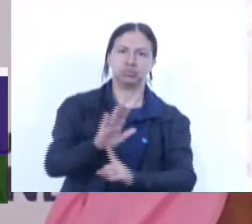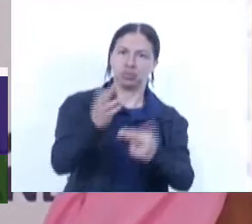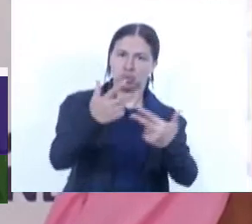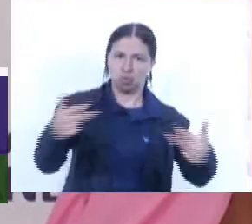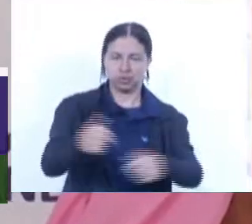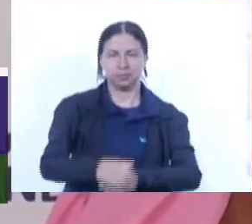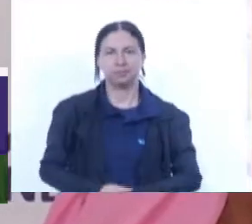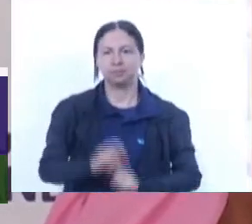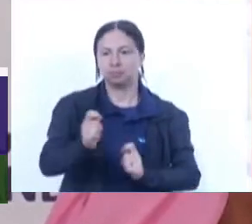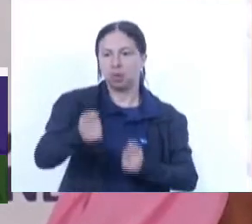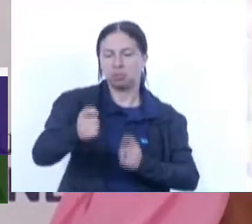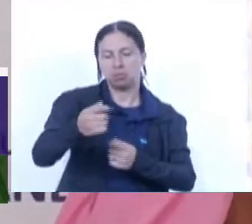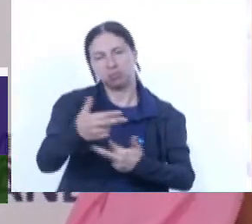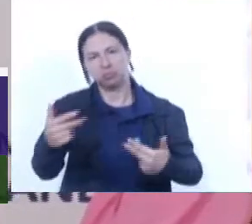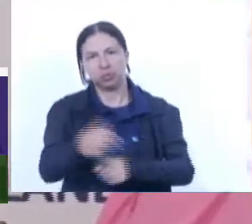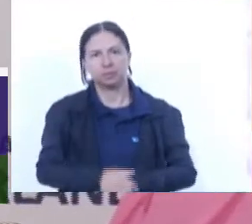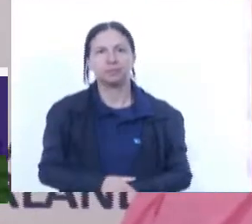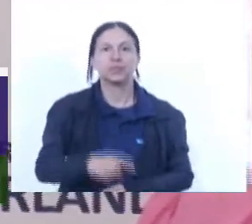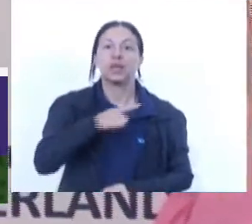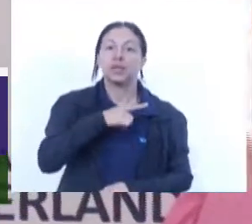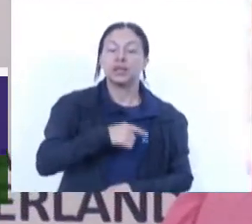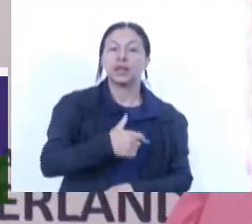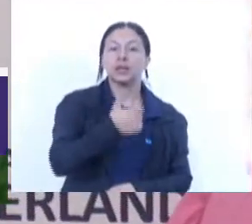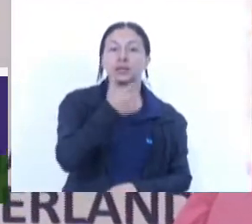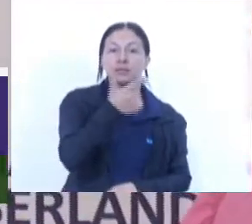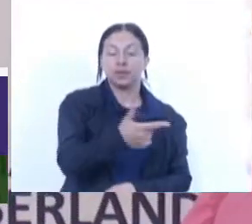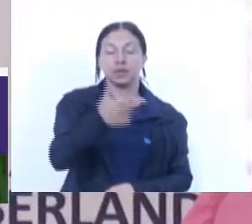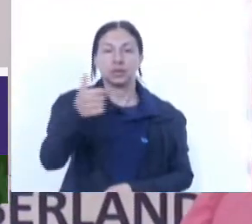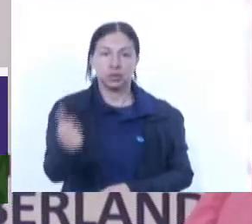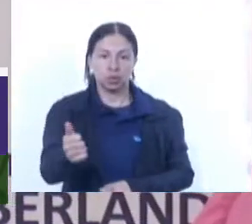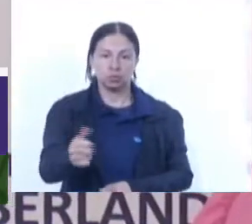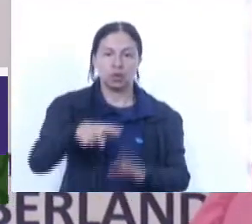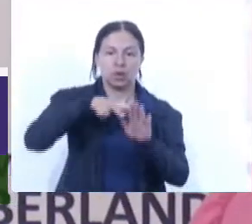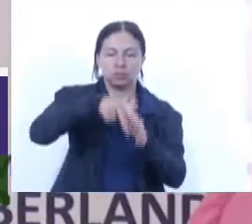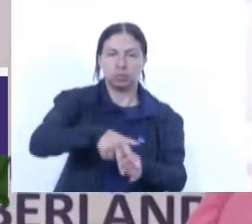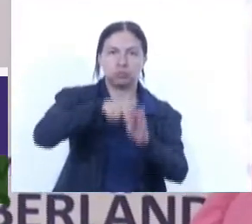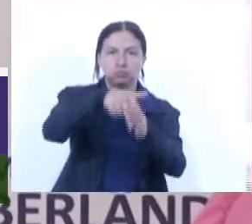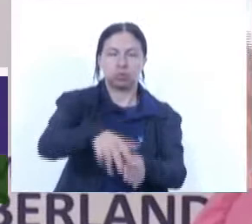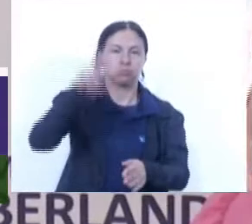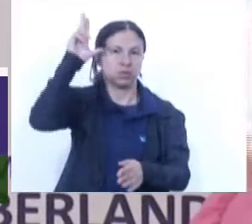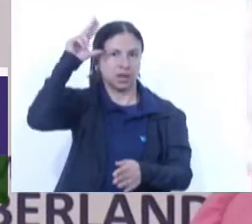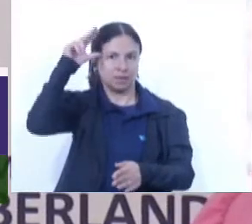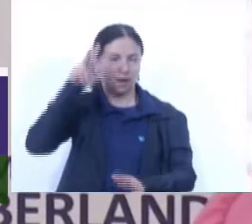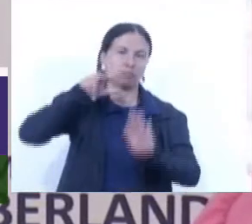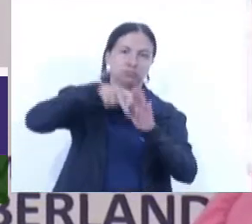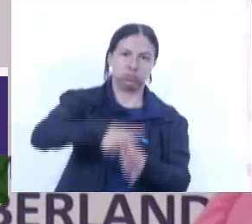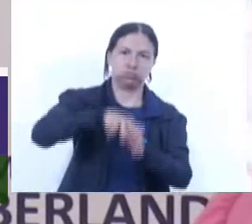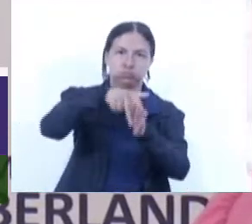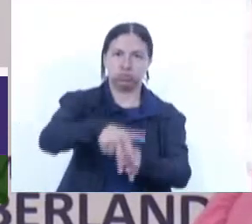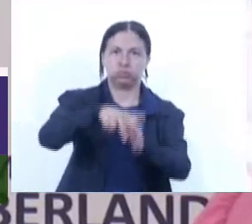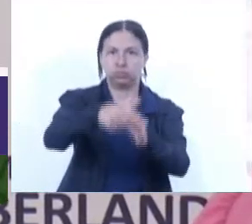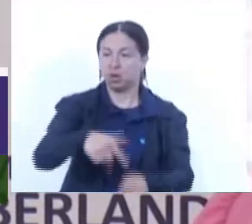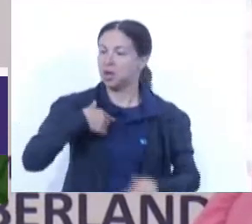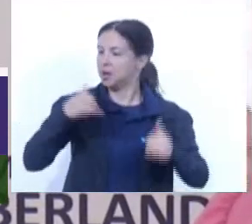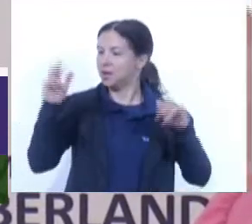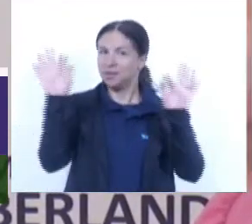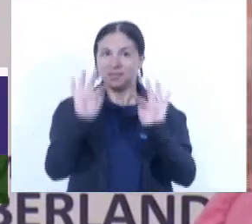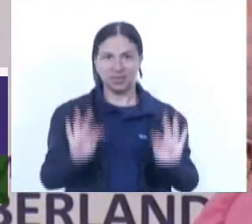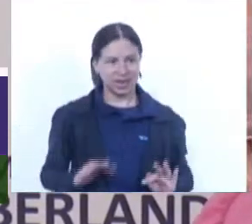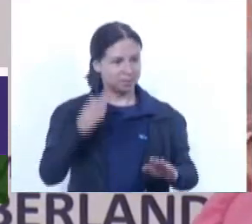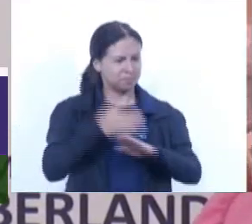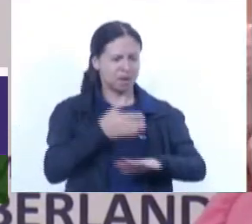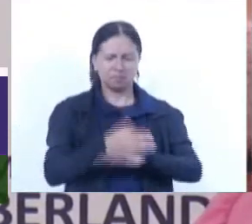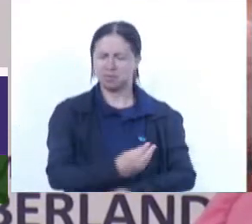passada pela vigésima primeira cavalgada a qual tem muito orgulho para fazer parte por ter participado de praticamente todas Adriano eu comecei